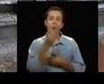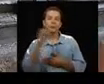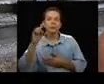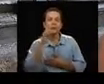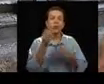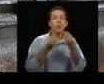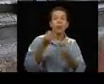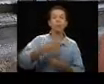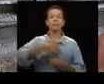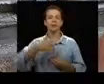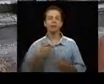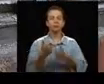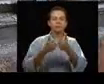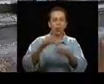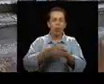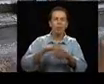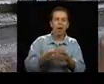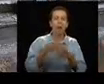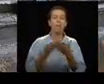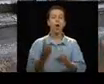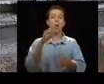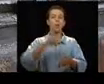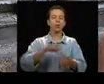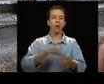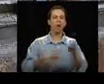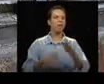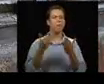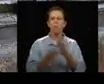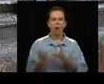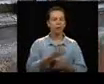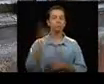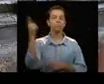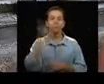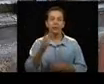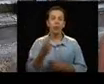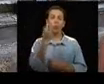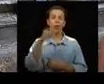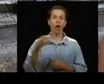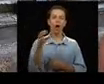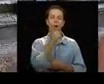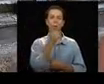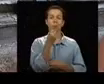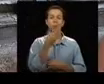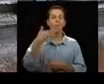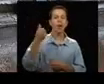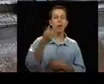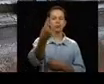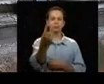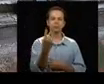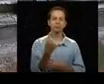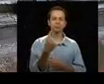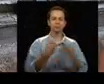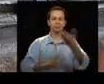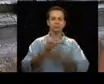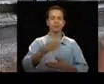quando você chega falando, bom dia, como você tá, tudo bem? E aí, acho que você perde um minuto a mais, e às vezes nem é perda, é ganho, porque você vai ter